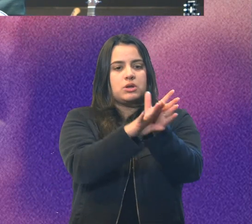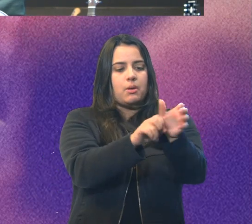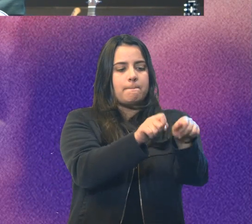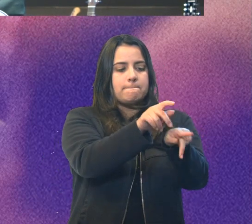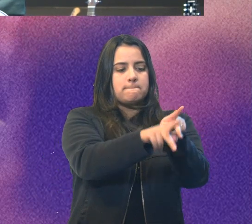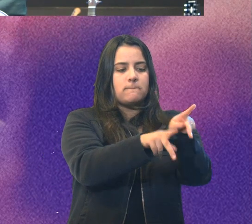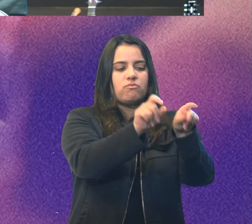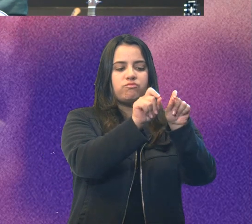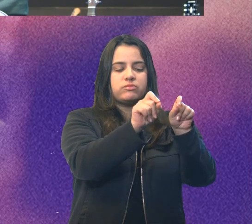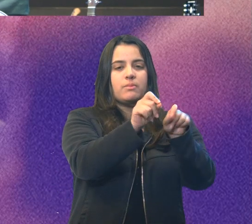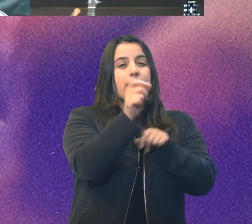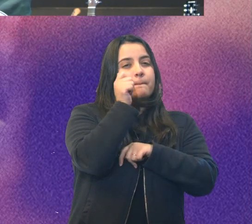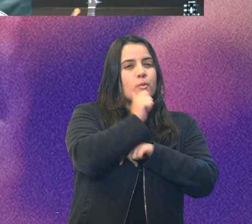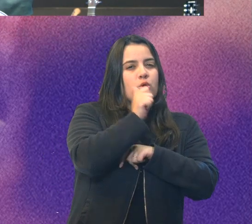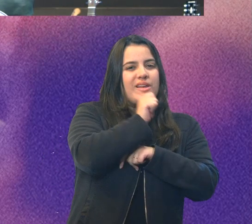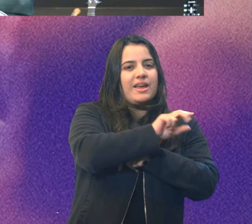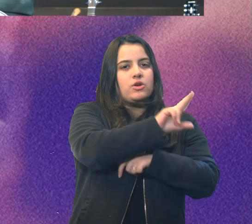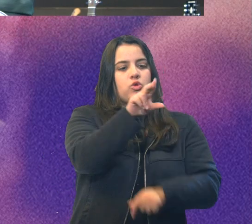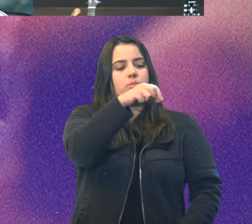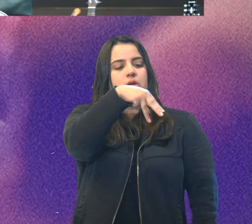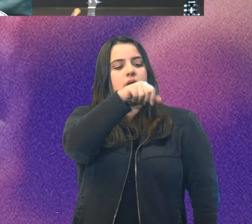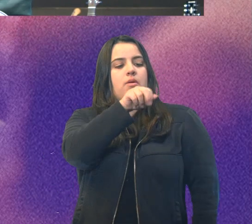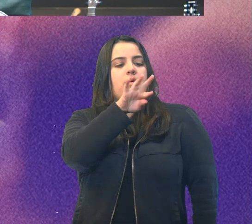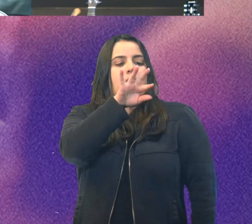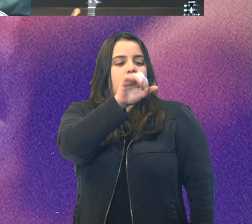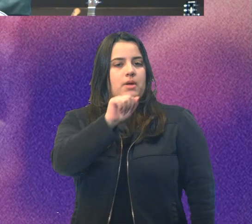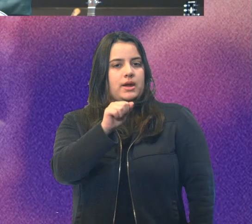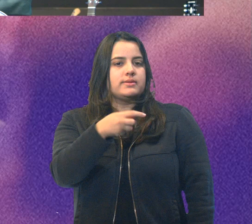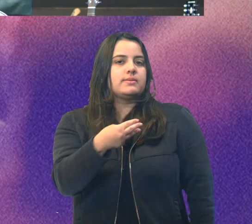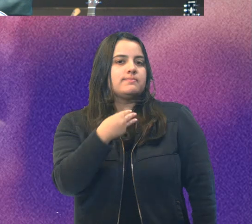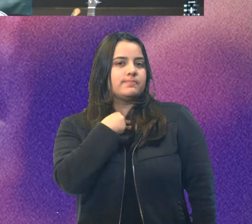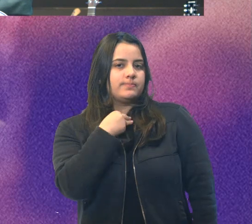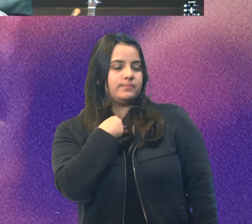Marta o recebeu na sua casa. E Maria, a